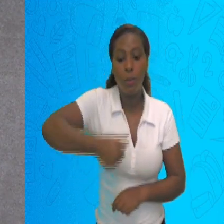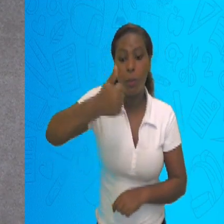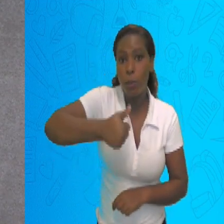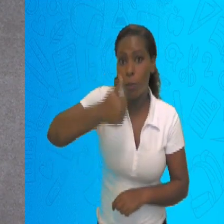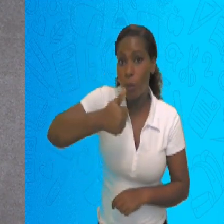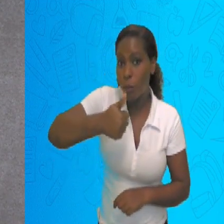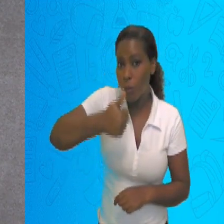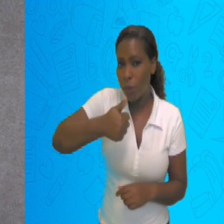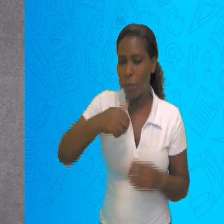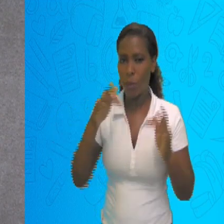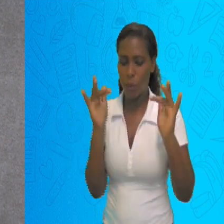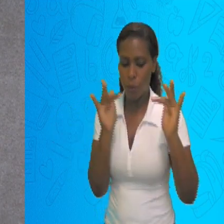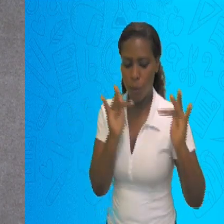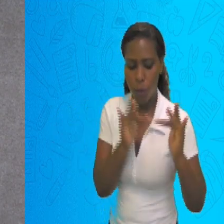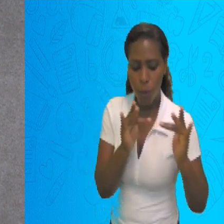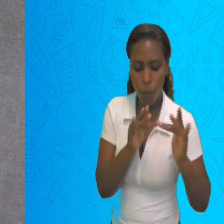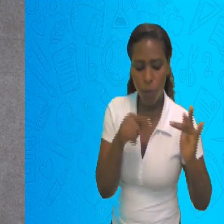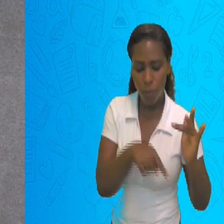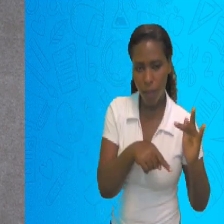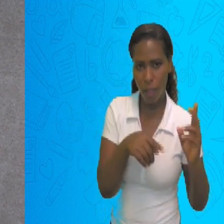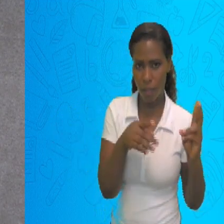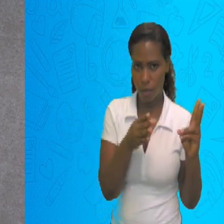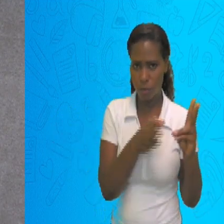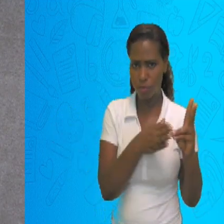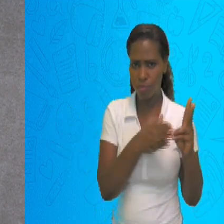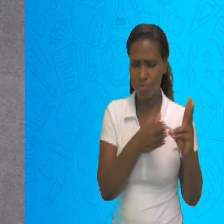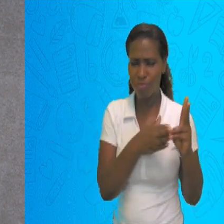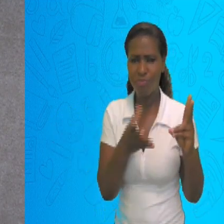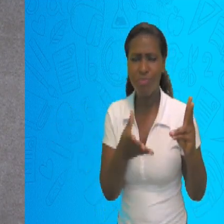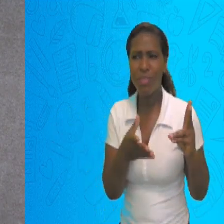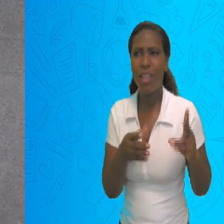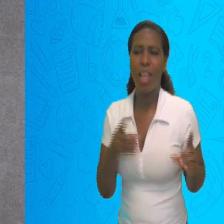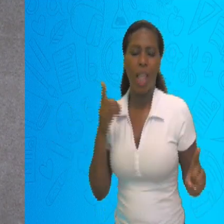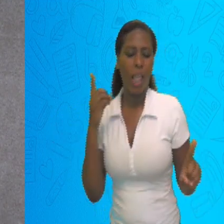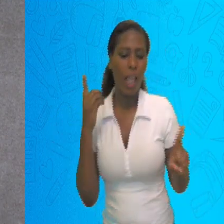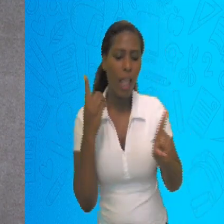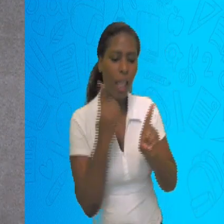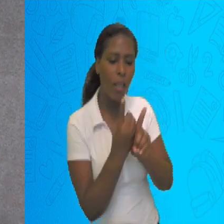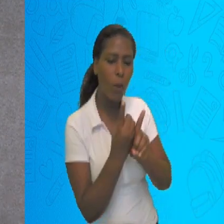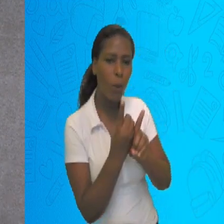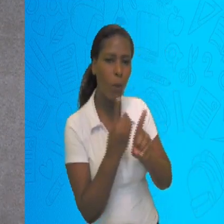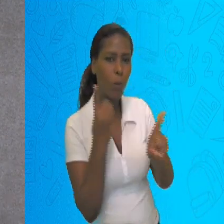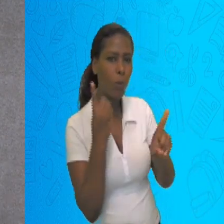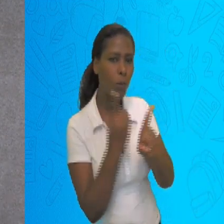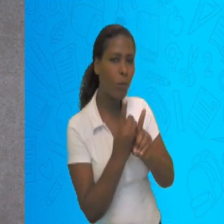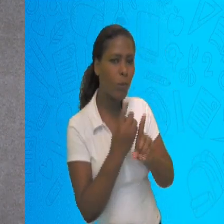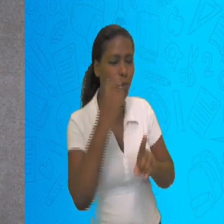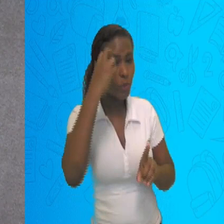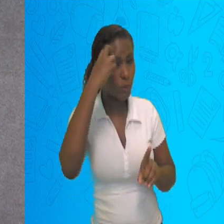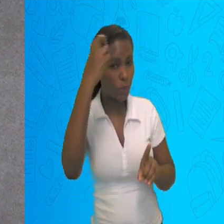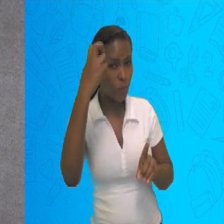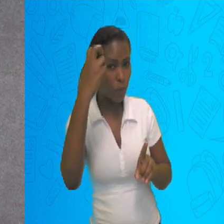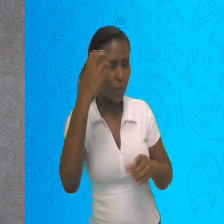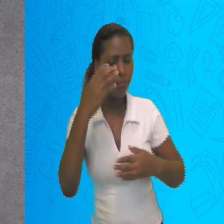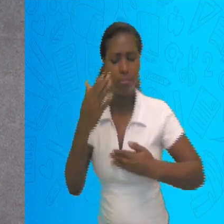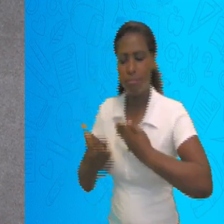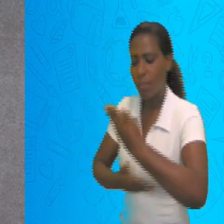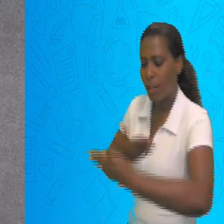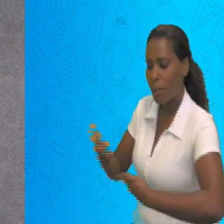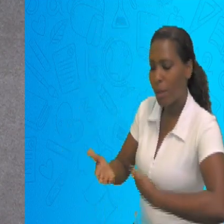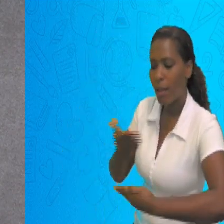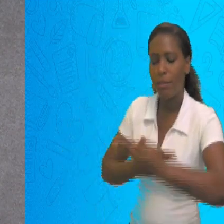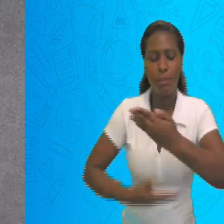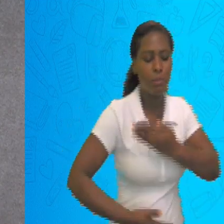essa terminologia, encontro de culturas. Com esses representantes, um momento em que essas